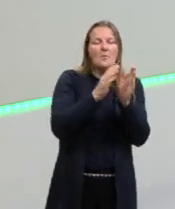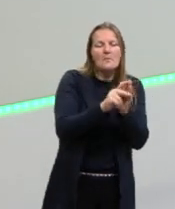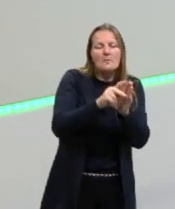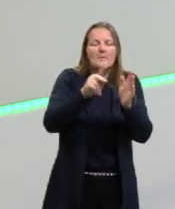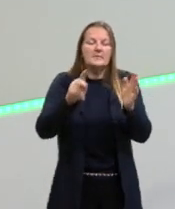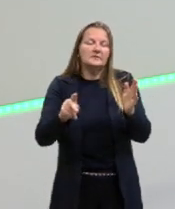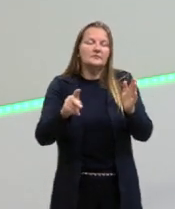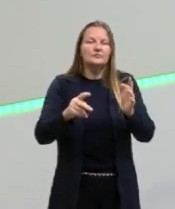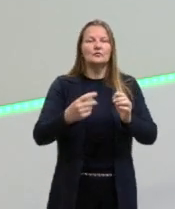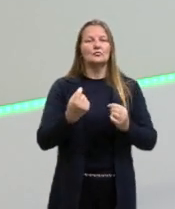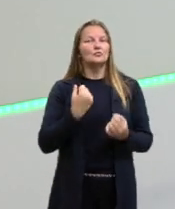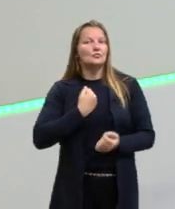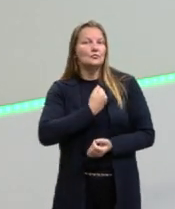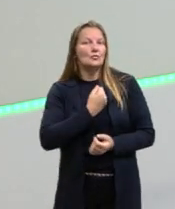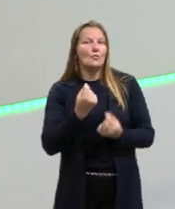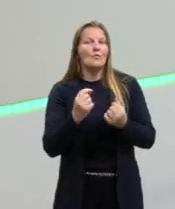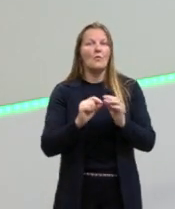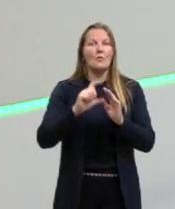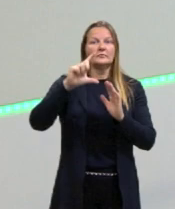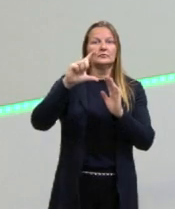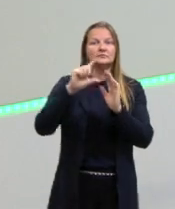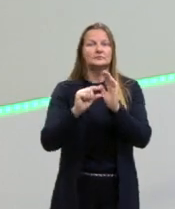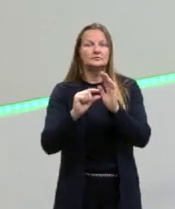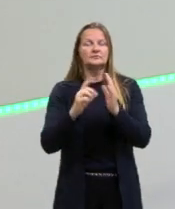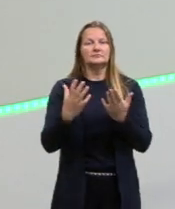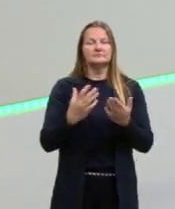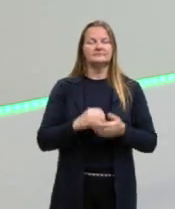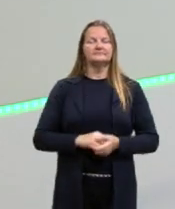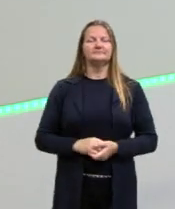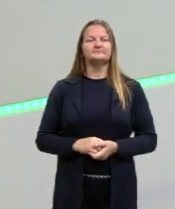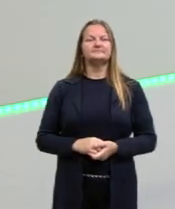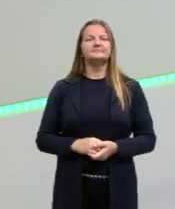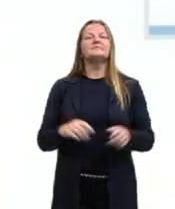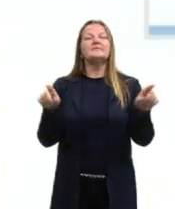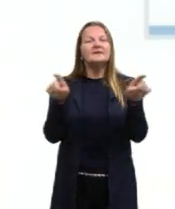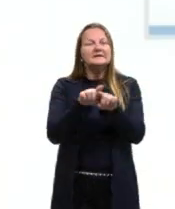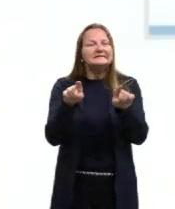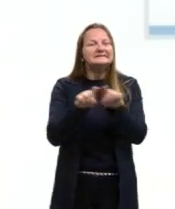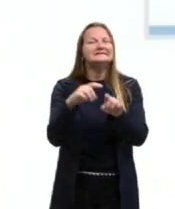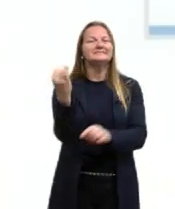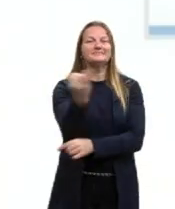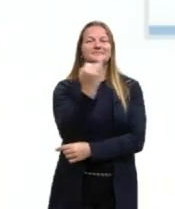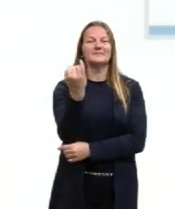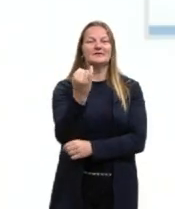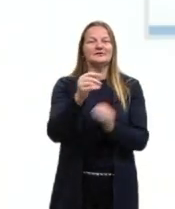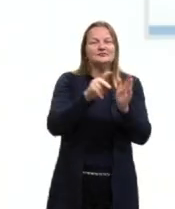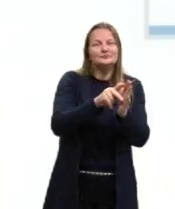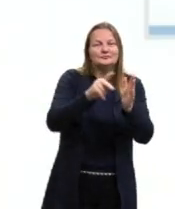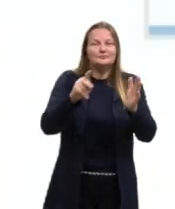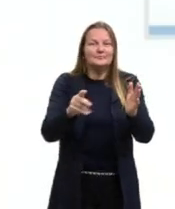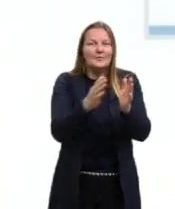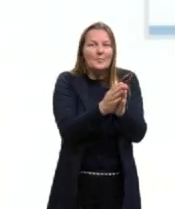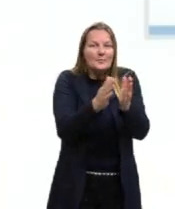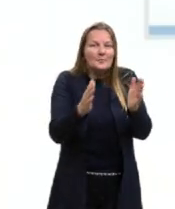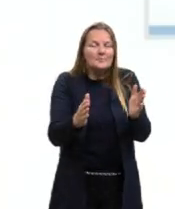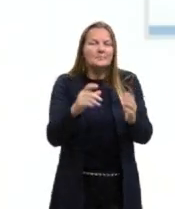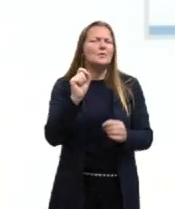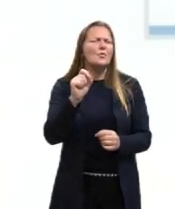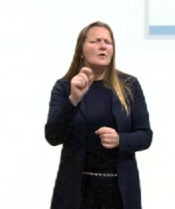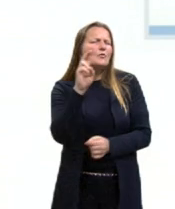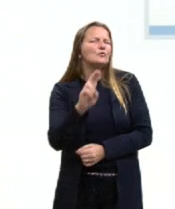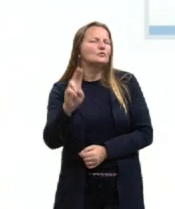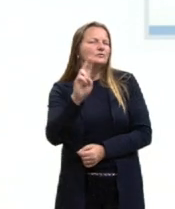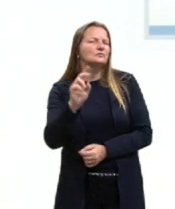também E aí entra uma parte importante da estatística né qual eu devo